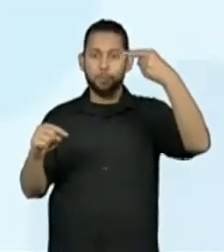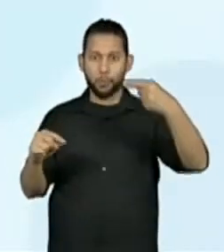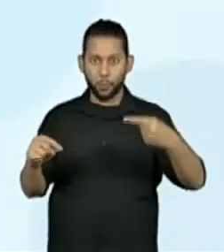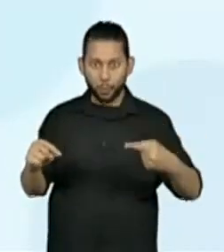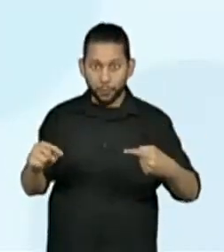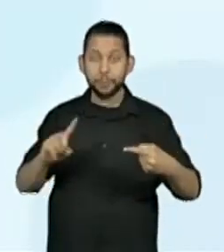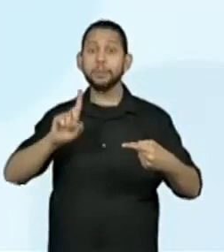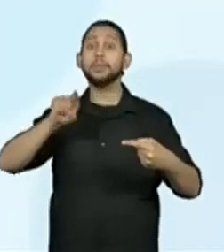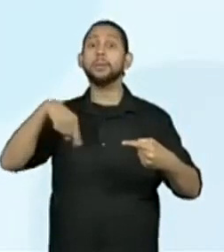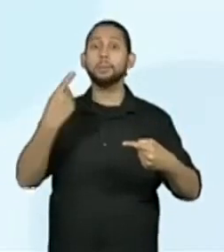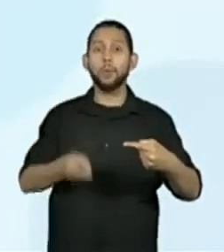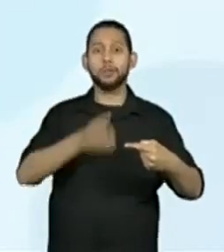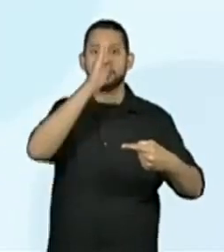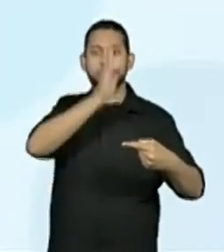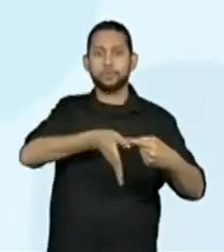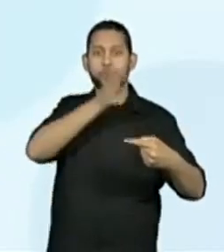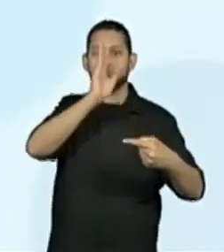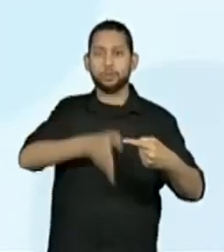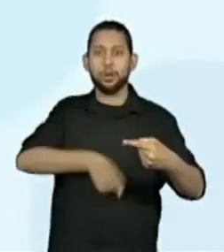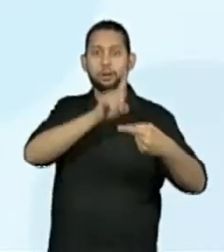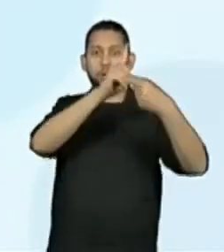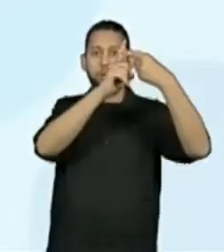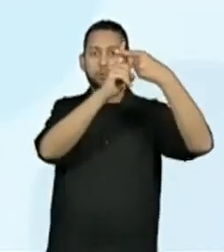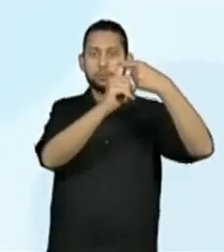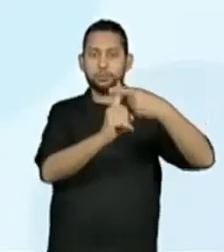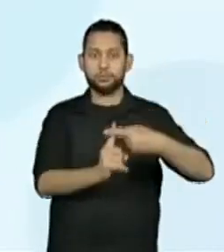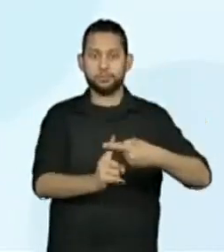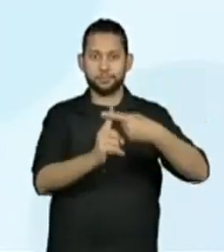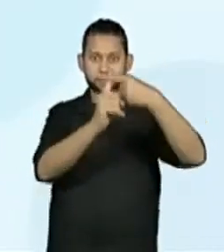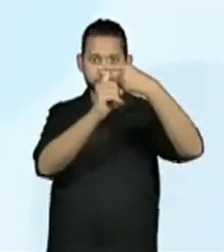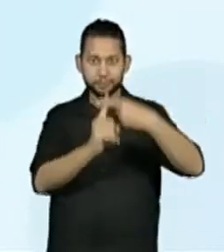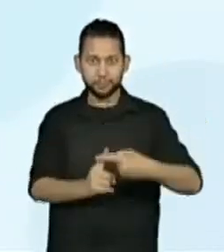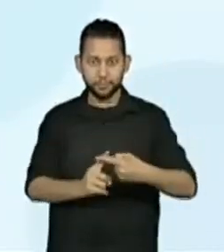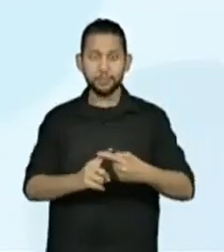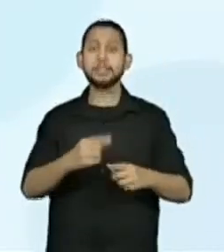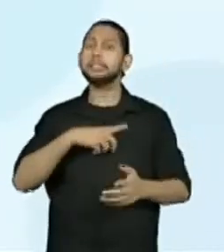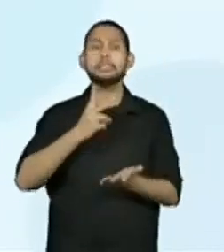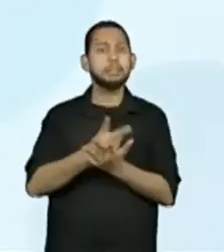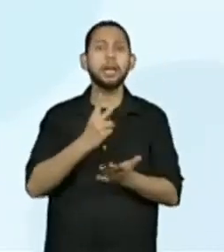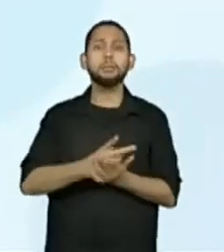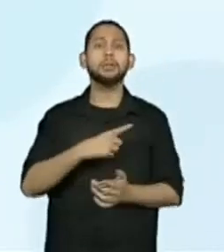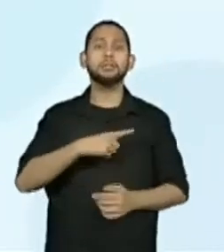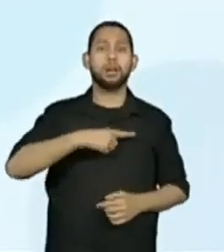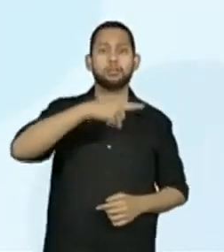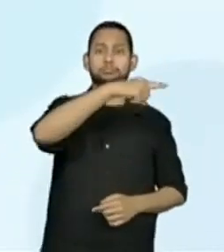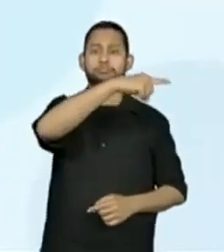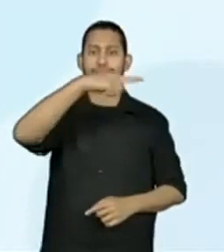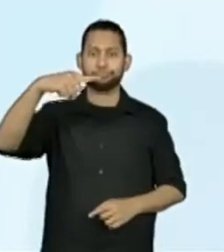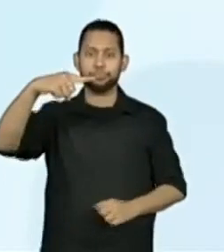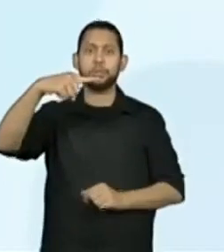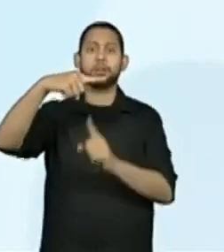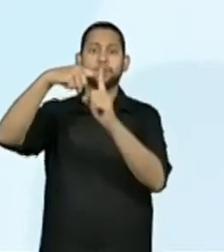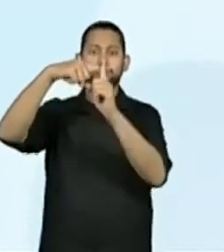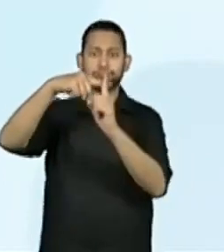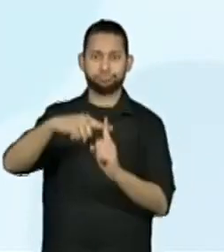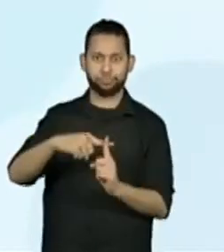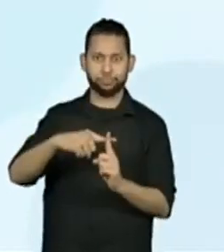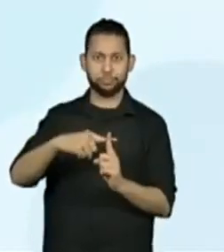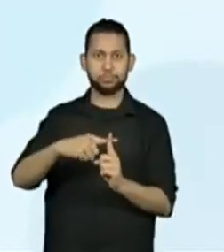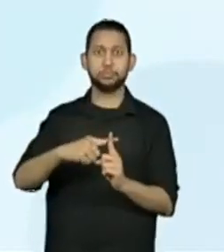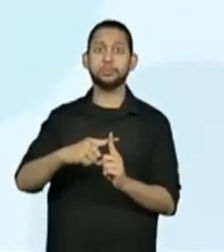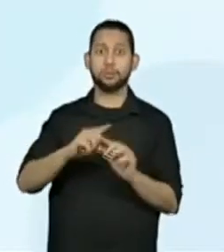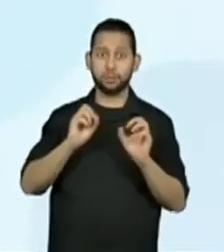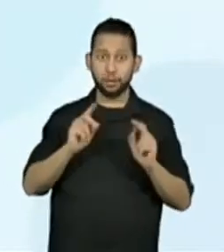vertical. Ó, essa aqui é uma regrinha que, inclusive, a gente vai usar nessa atividade agora que antecede o jogo e depois no jogo,